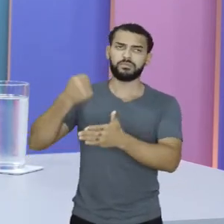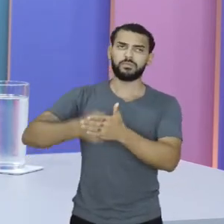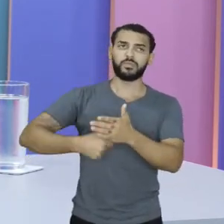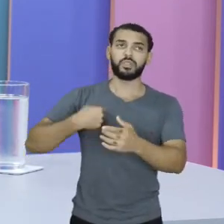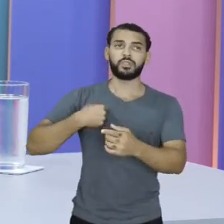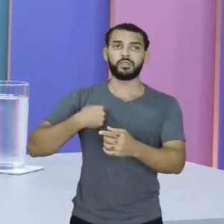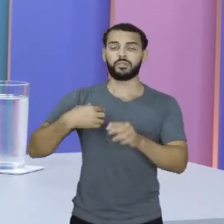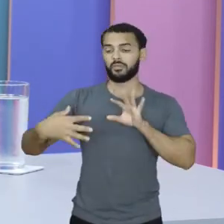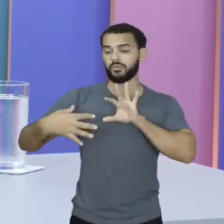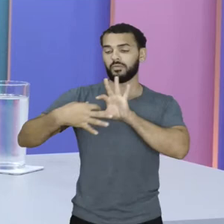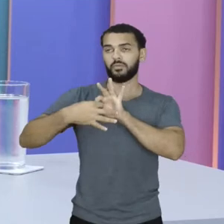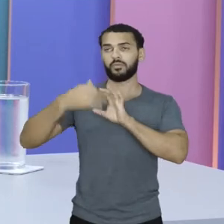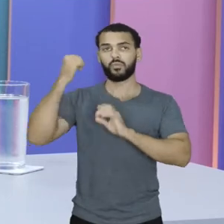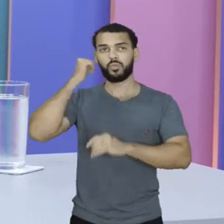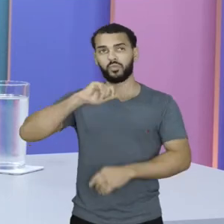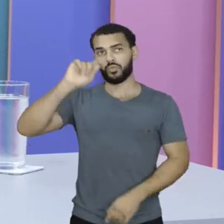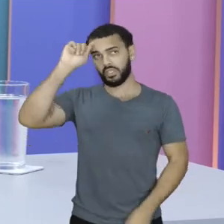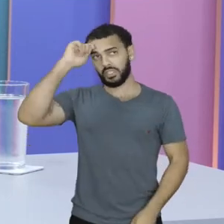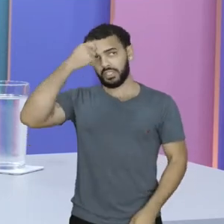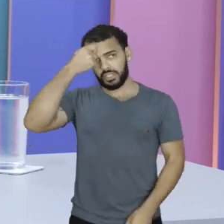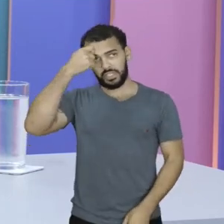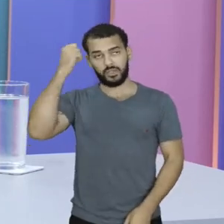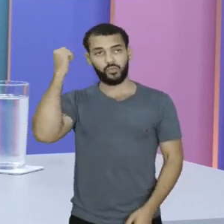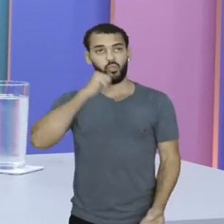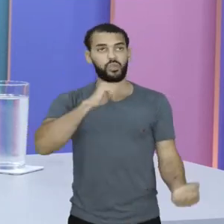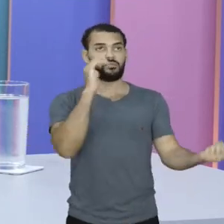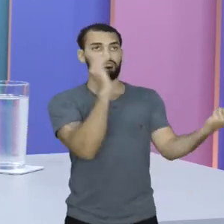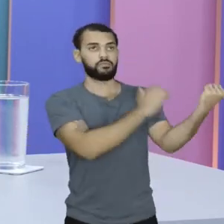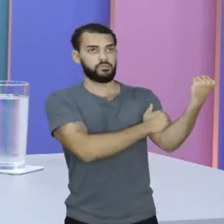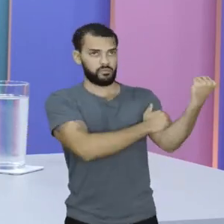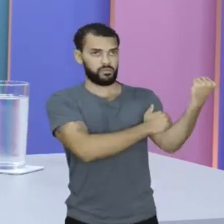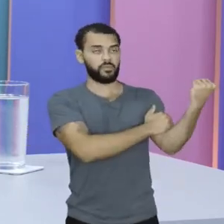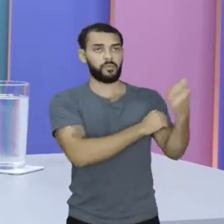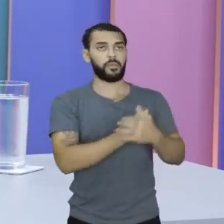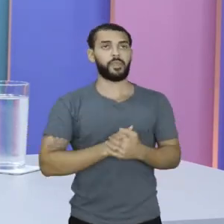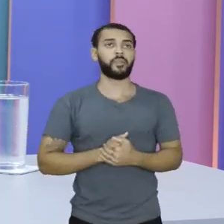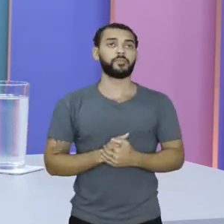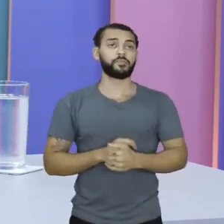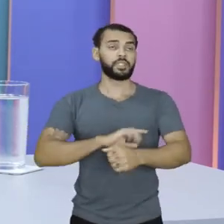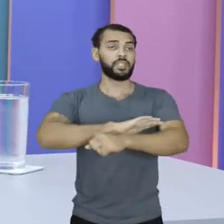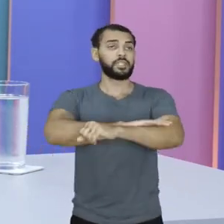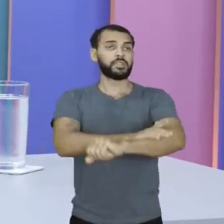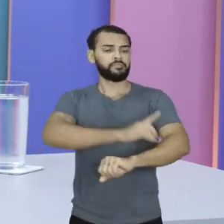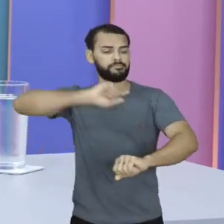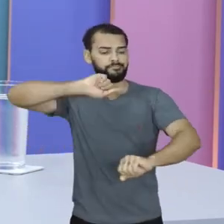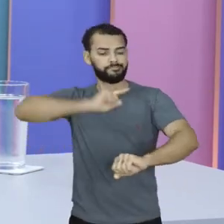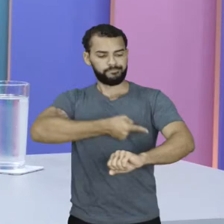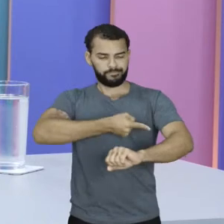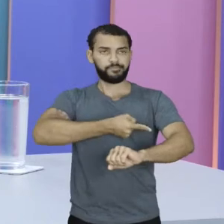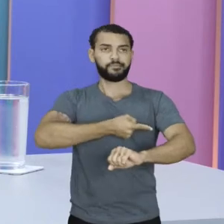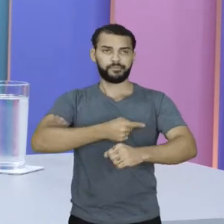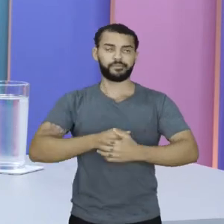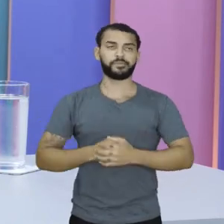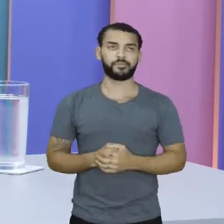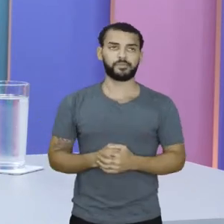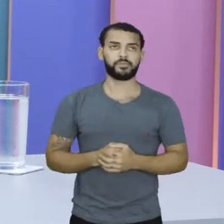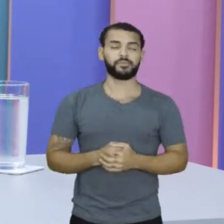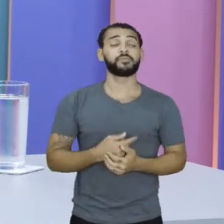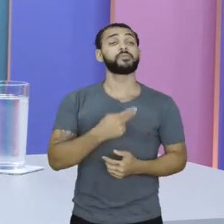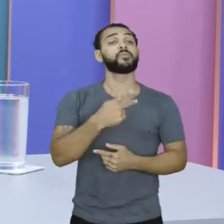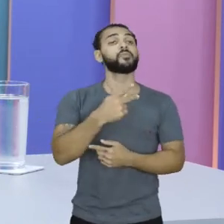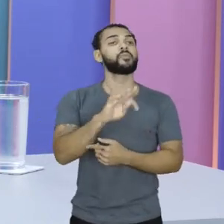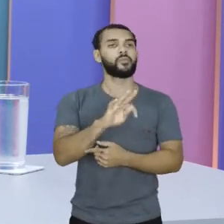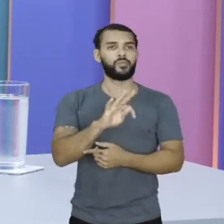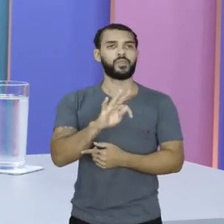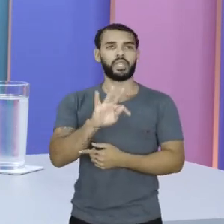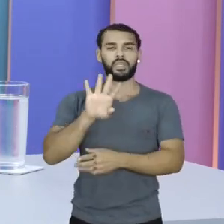mulher negra, feminista e antirracista. O PT, na sua